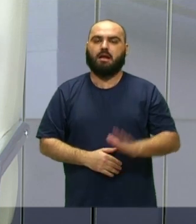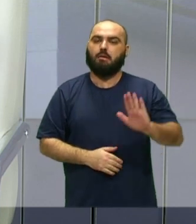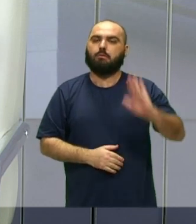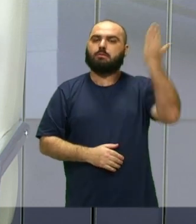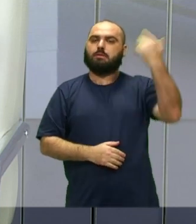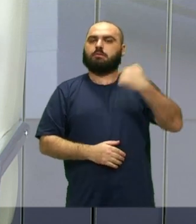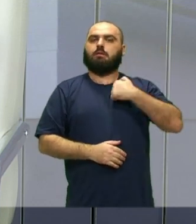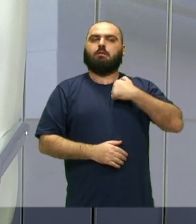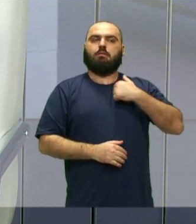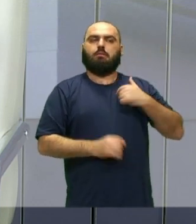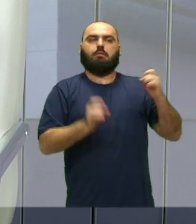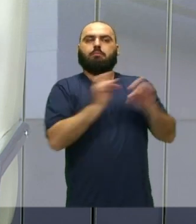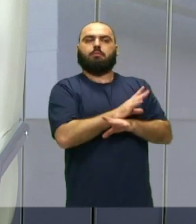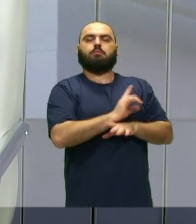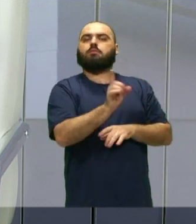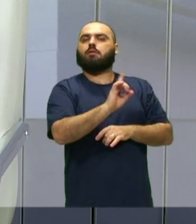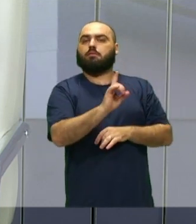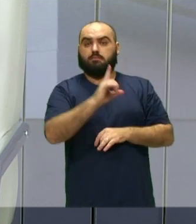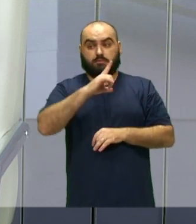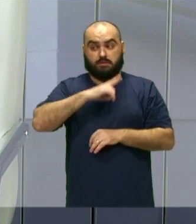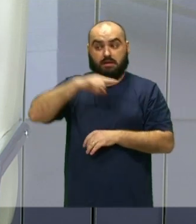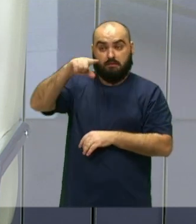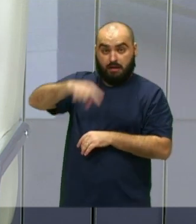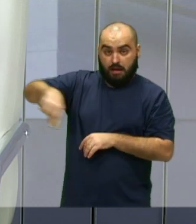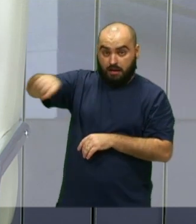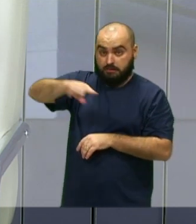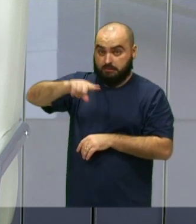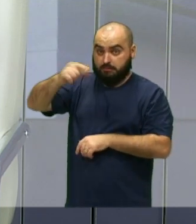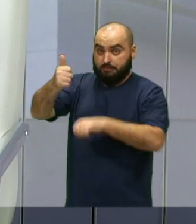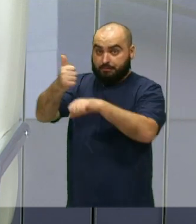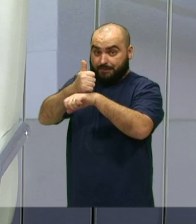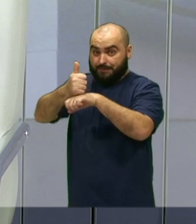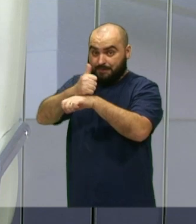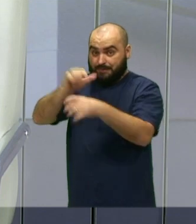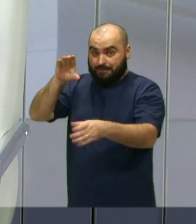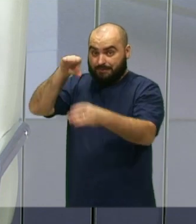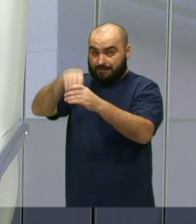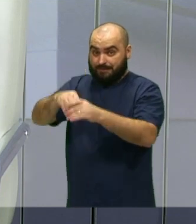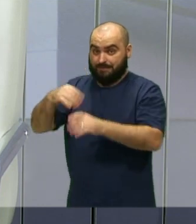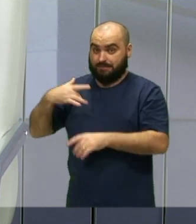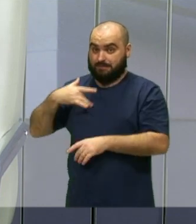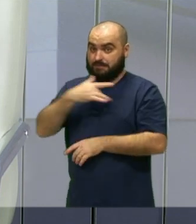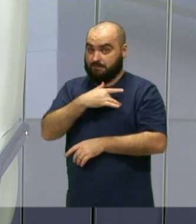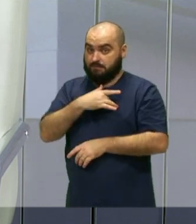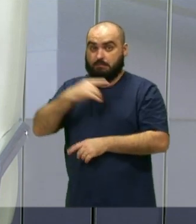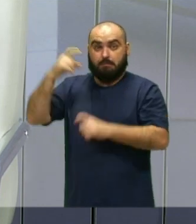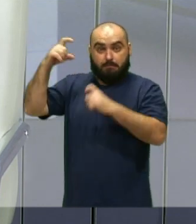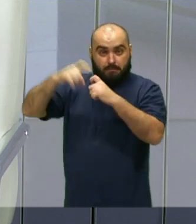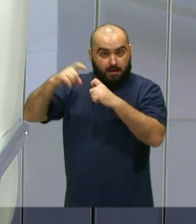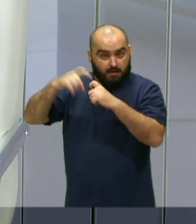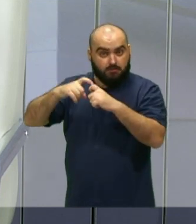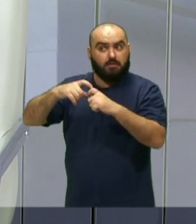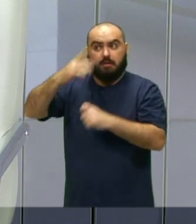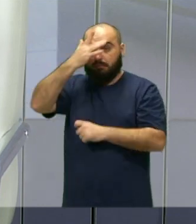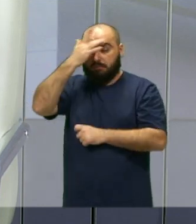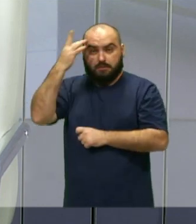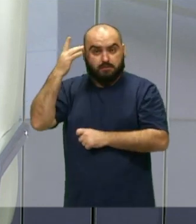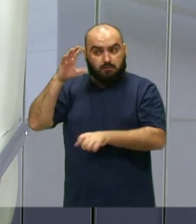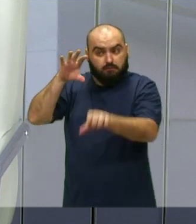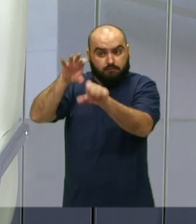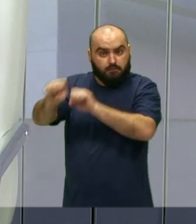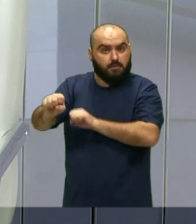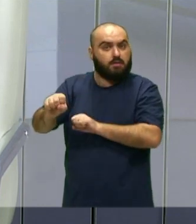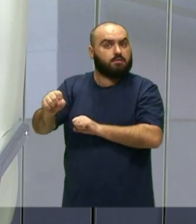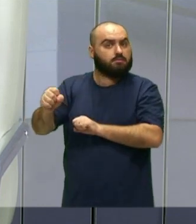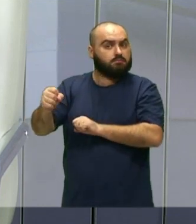gente e vai ficar por ali. Que o caso dessas moças que trabalhavam, que eram médicas, são pessoas, né, formadas,